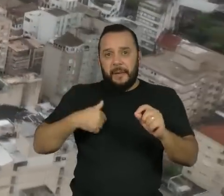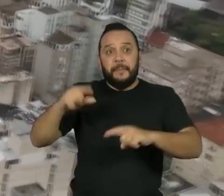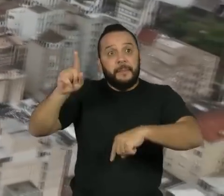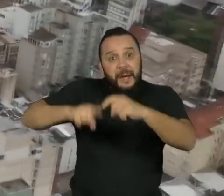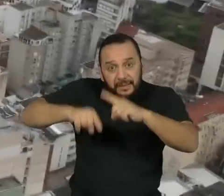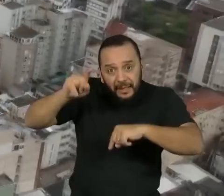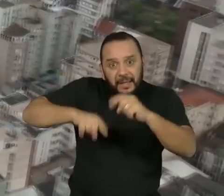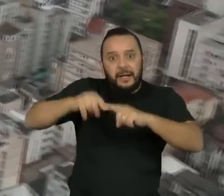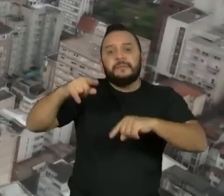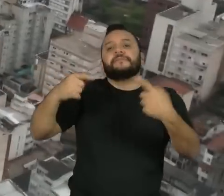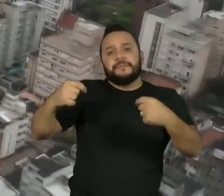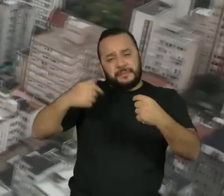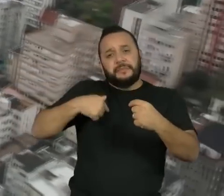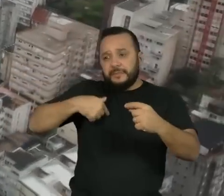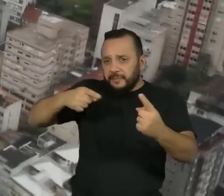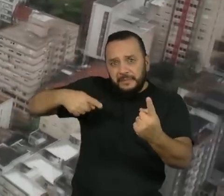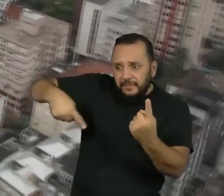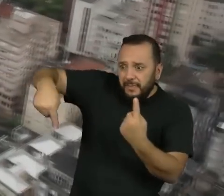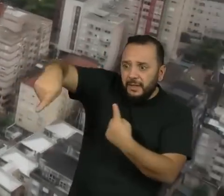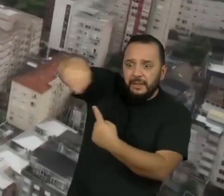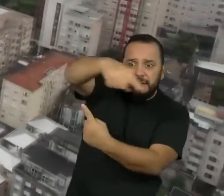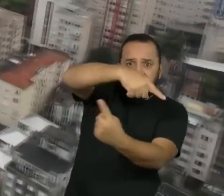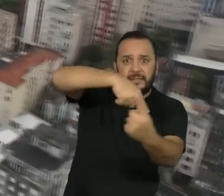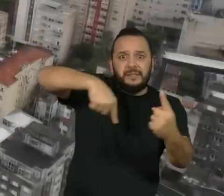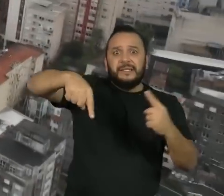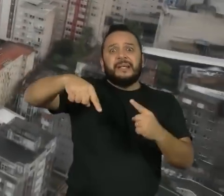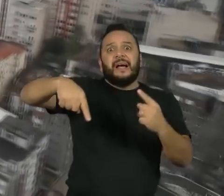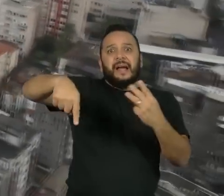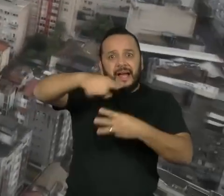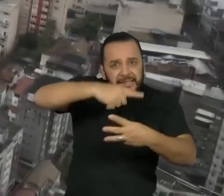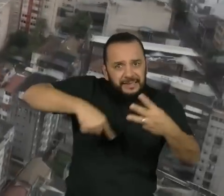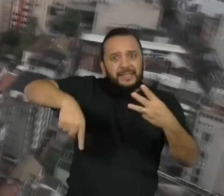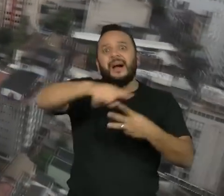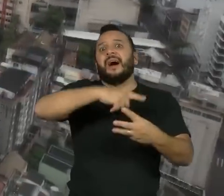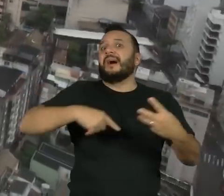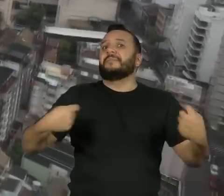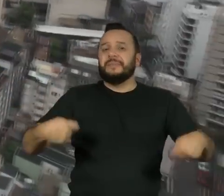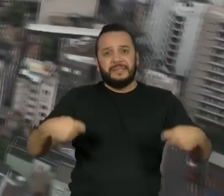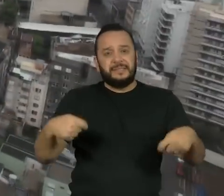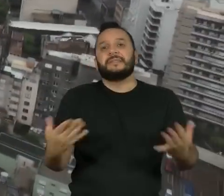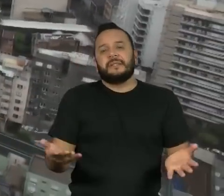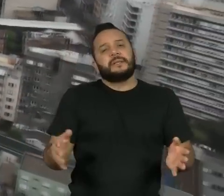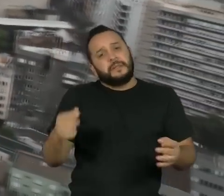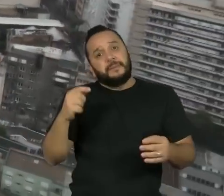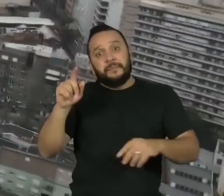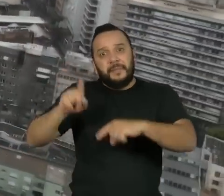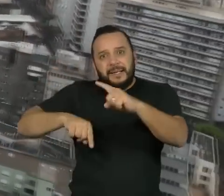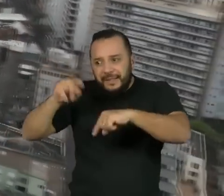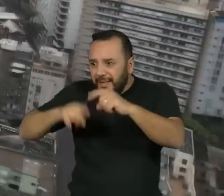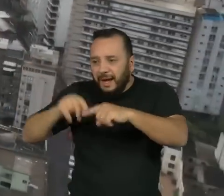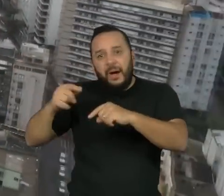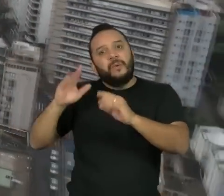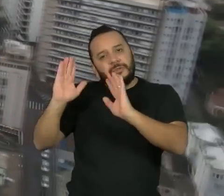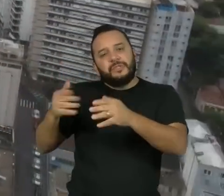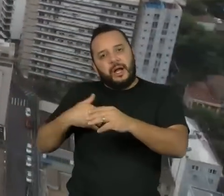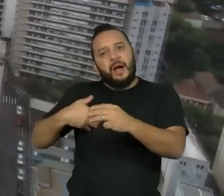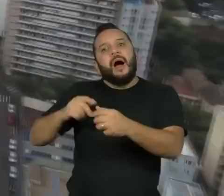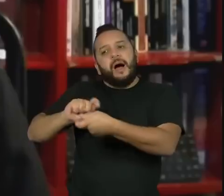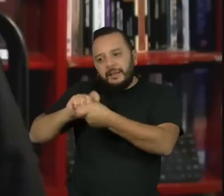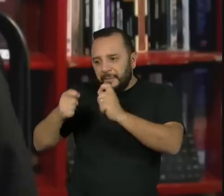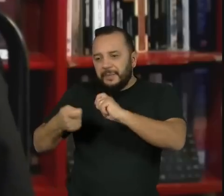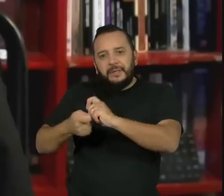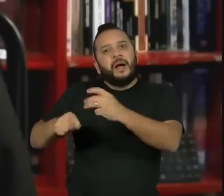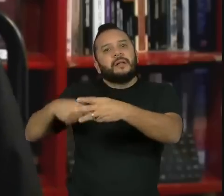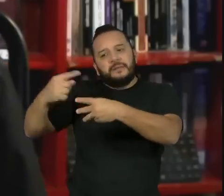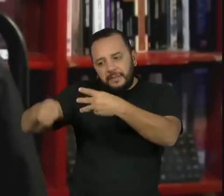materiais trazidos da natureza são em cada vez menor número, são muito bem aproveitados dentro da cidade. Isso implica